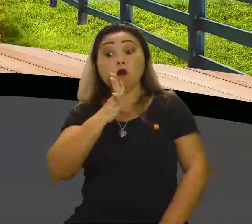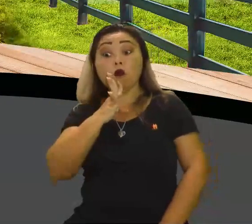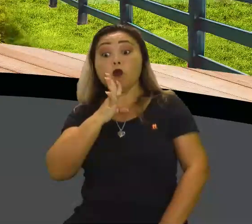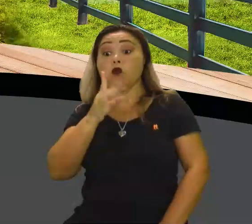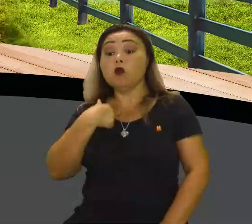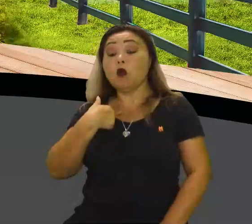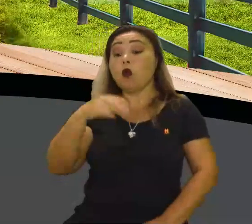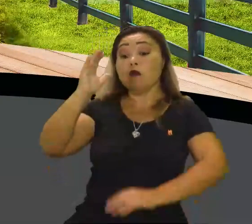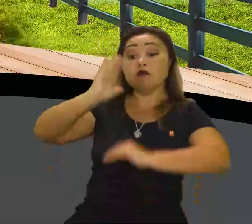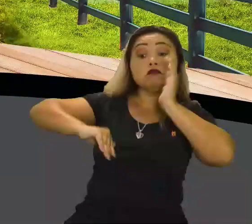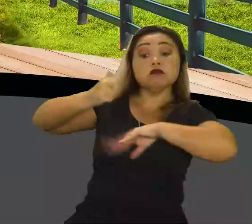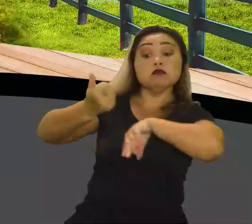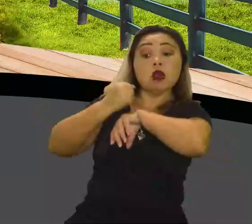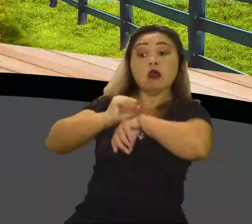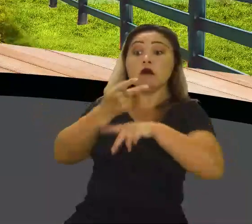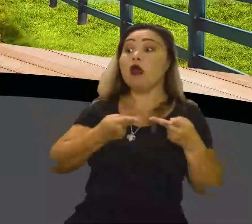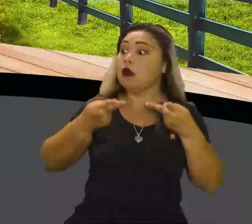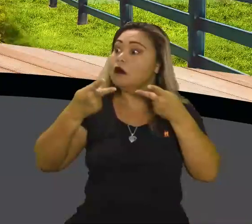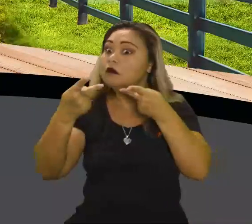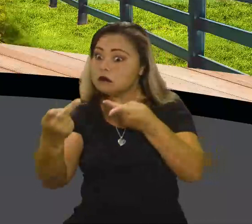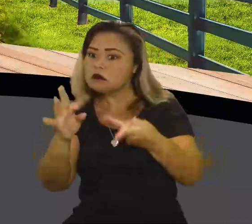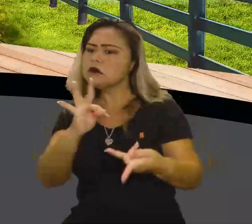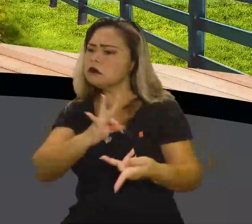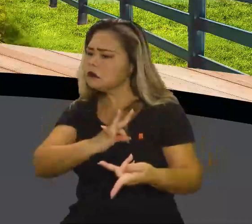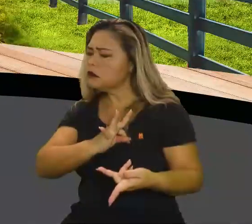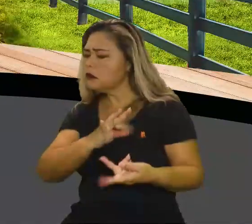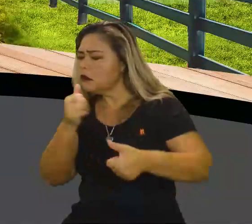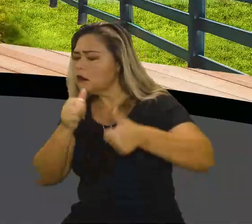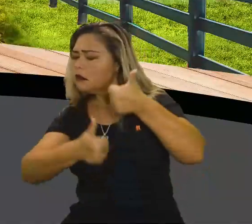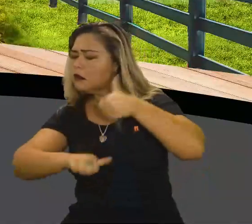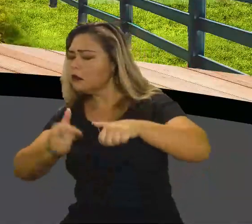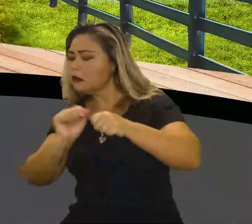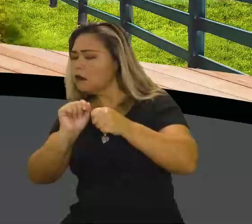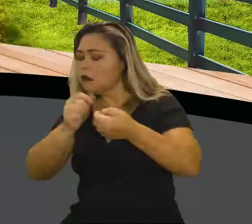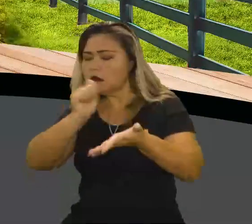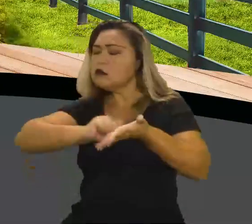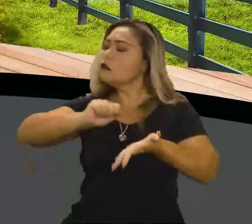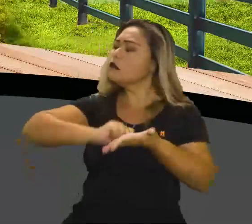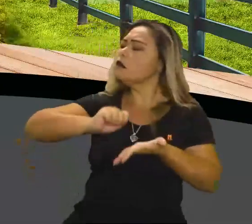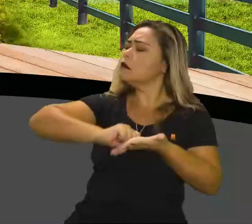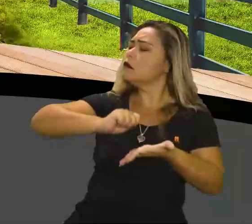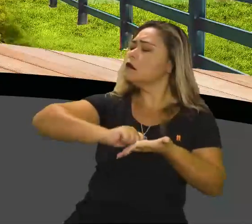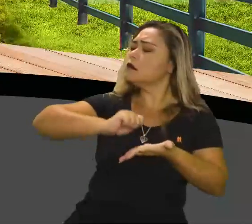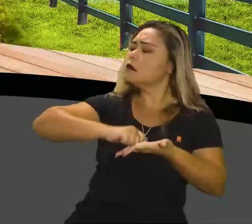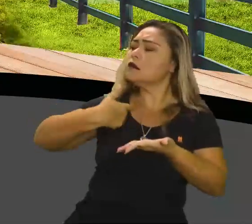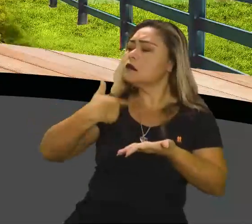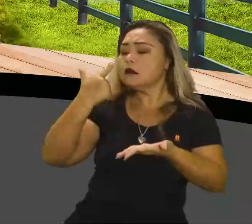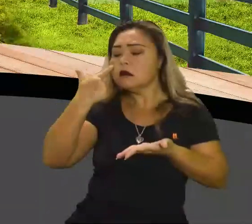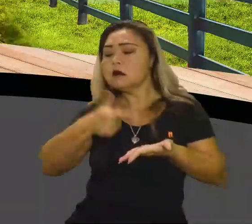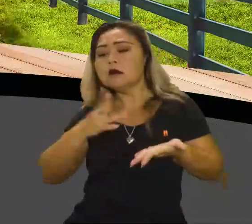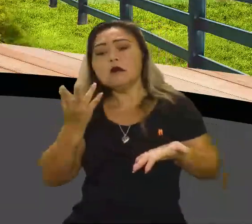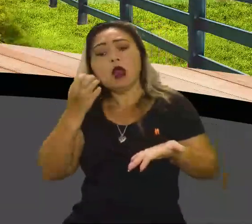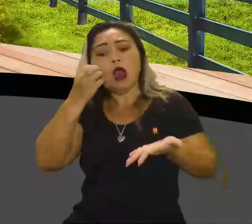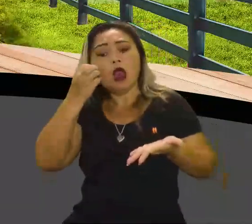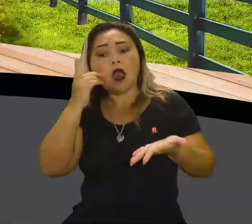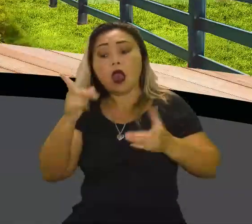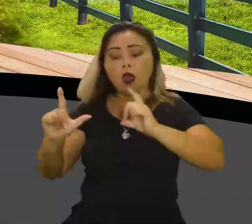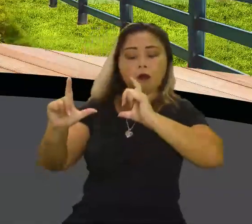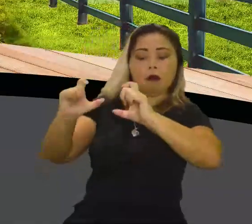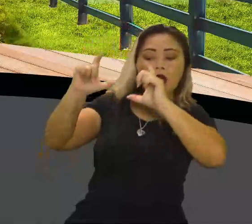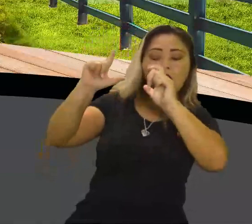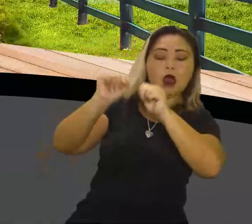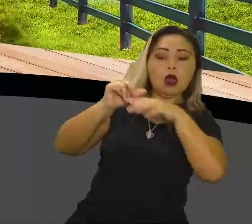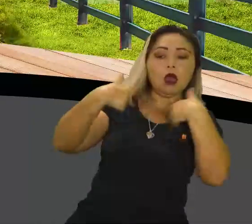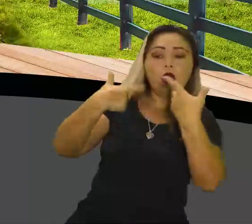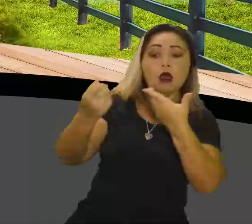algum apicultor e fazer uma visita técnica, para fazer esse levantamento, registro, isso. Pega o celular, tira uma